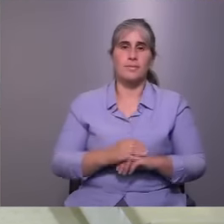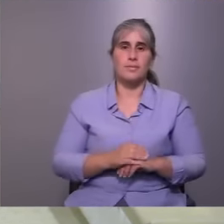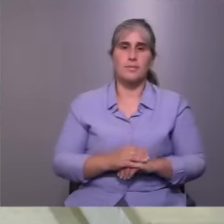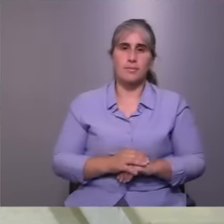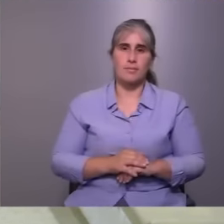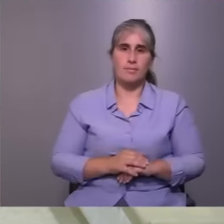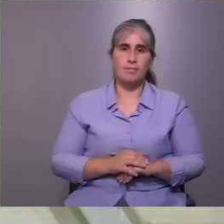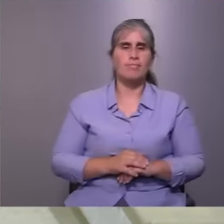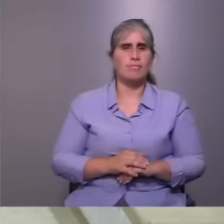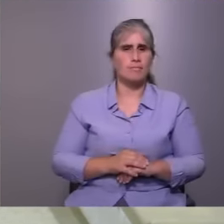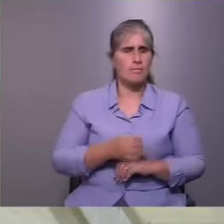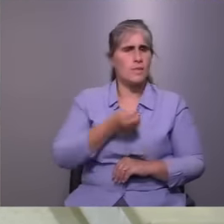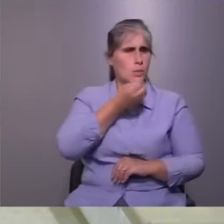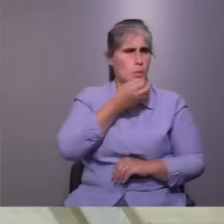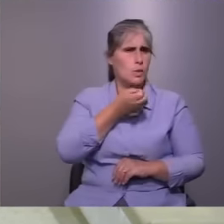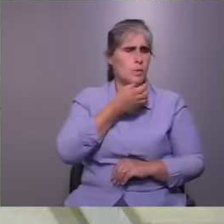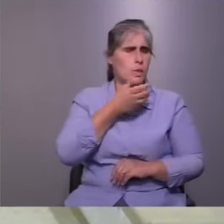adoremus